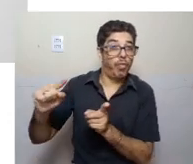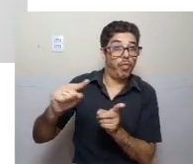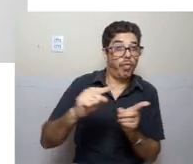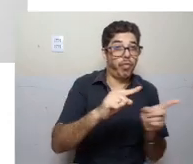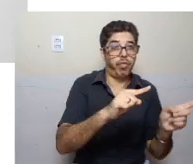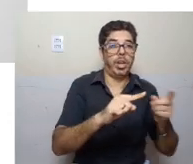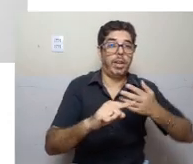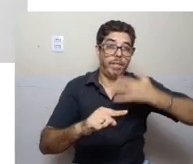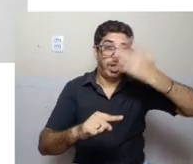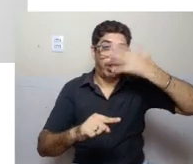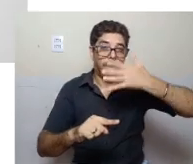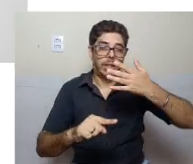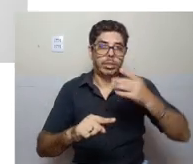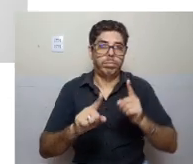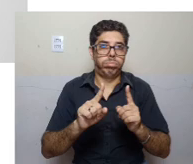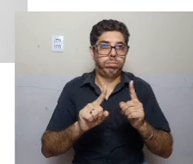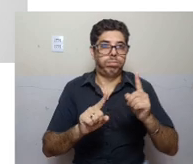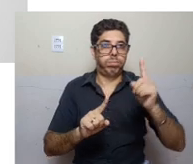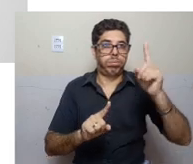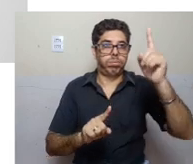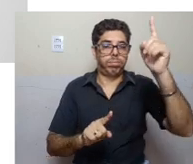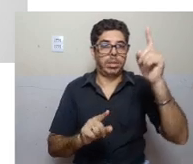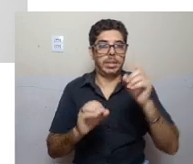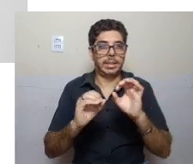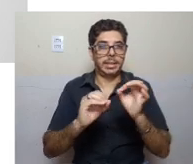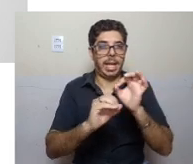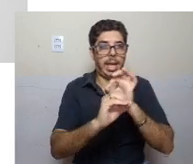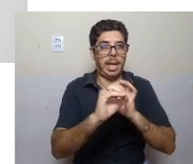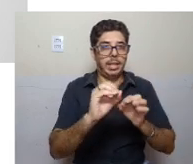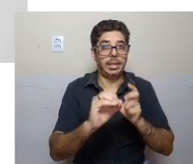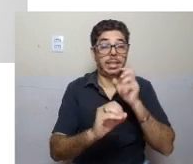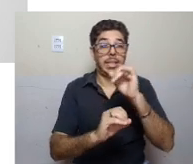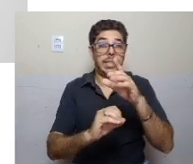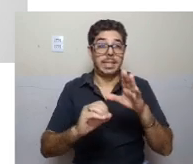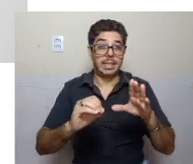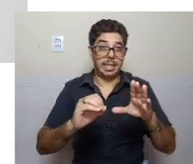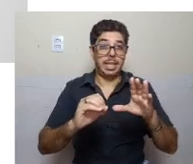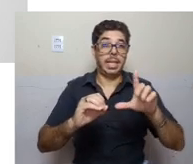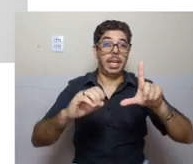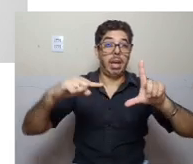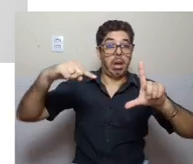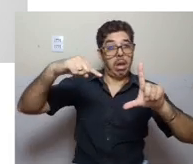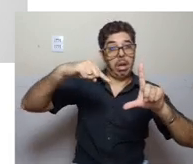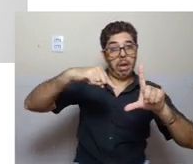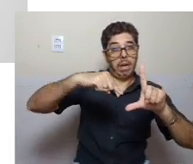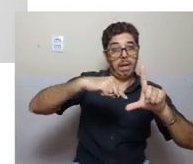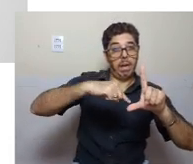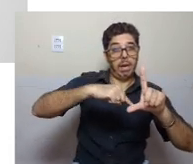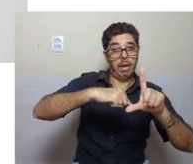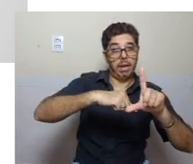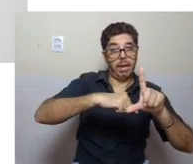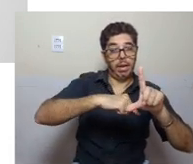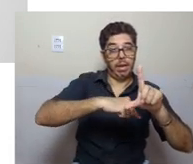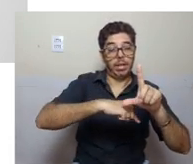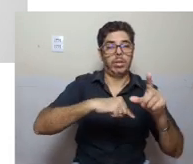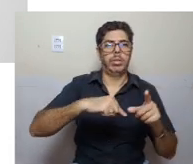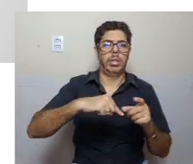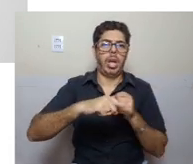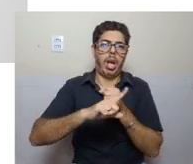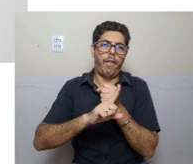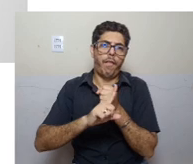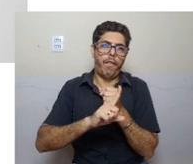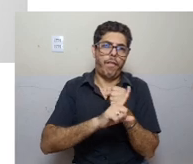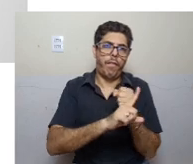da partícula. Segundo, se a velocidade da partícula fizer um ângulo com o campo magnético, então a magnitude da